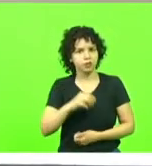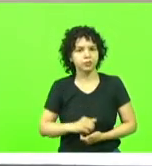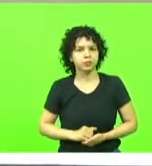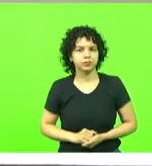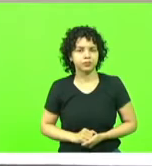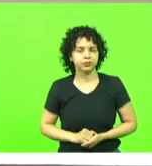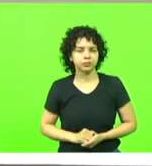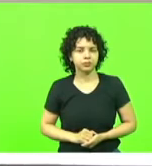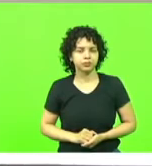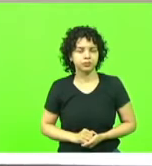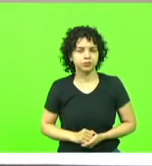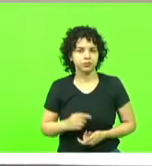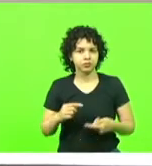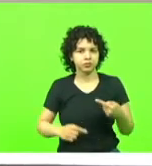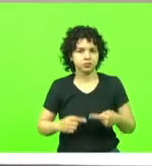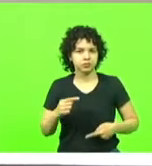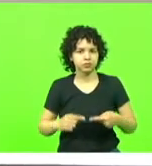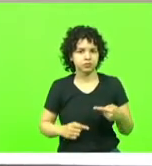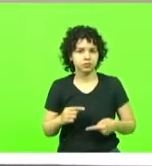Em discussão?